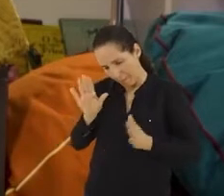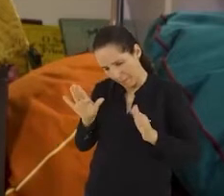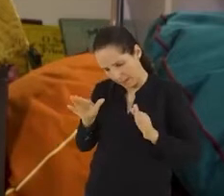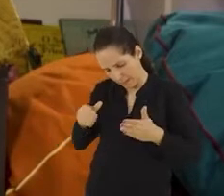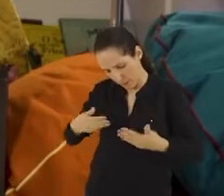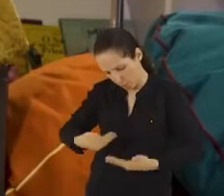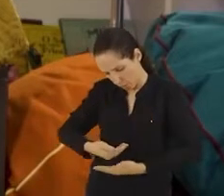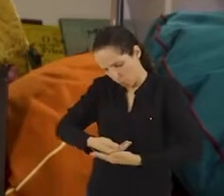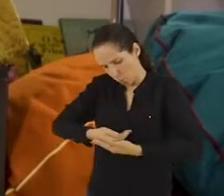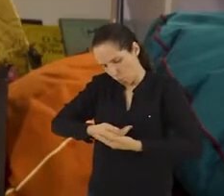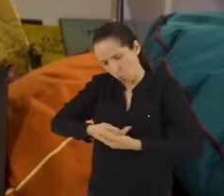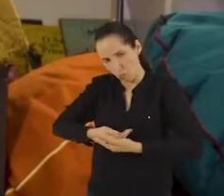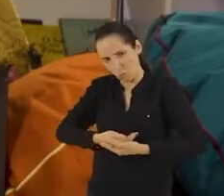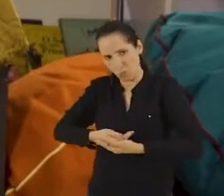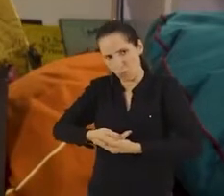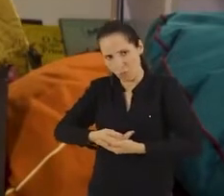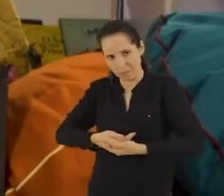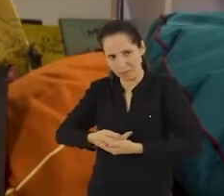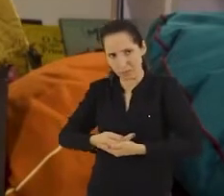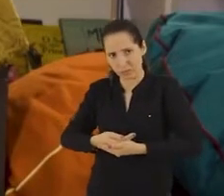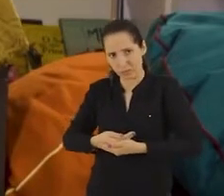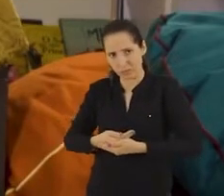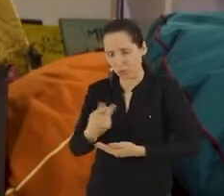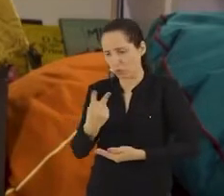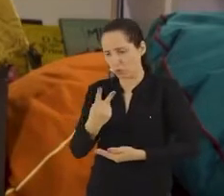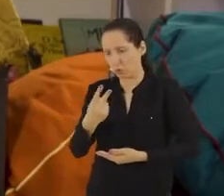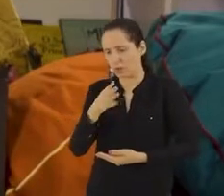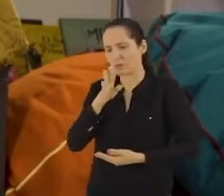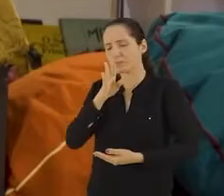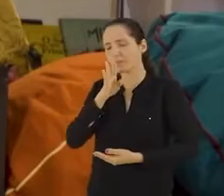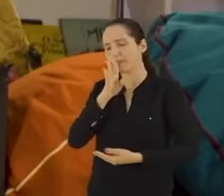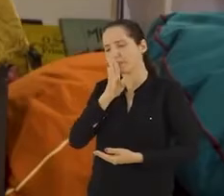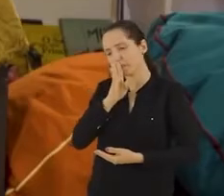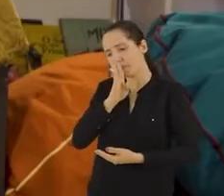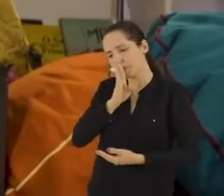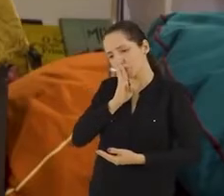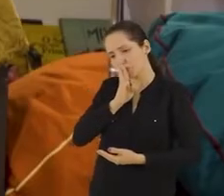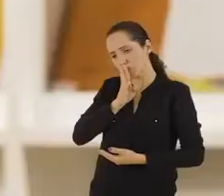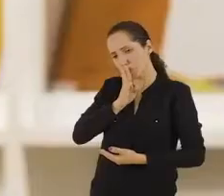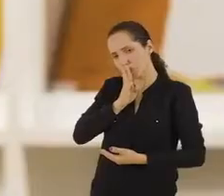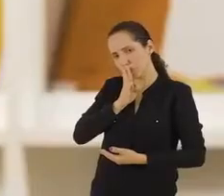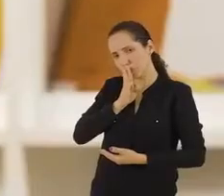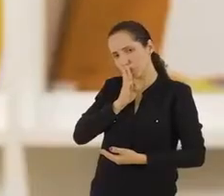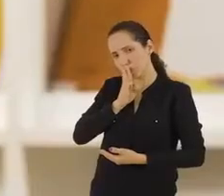passarinho. E ali ficaram um tempo num longo silêncio.